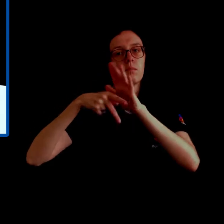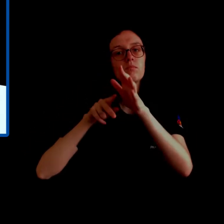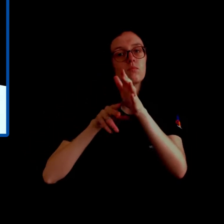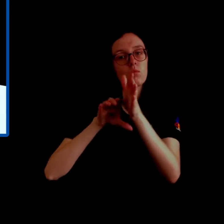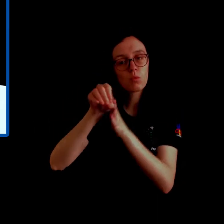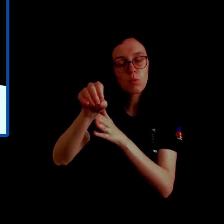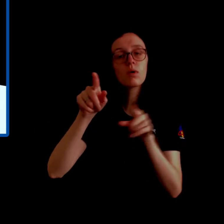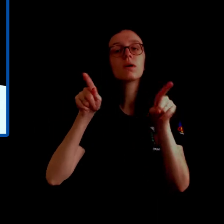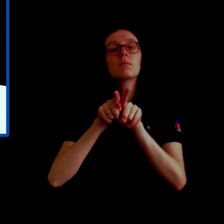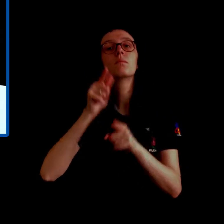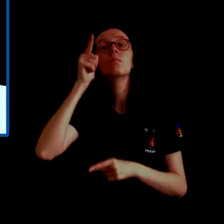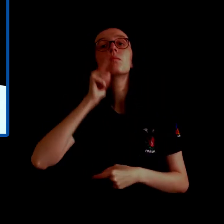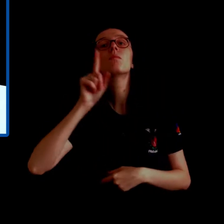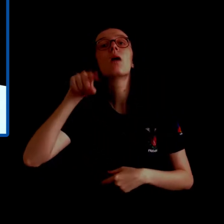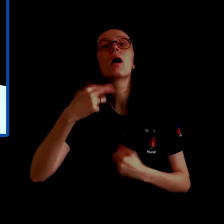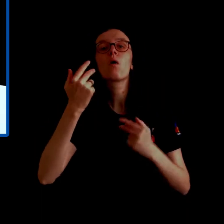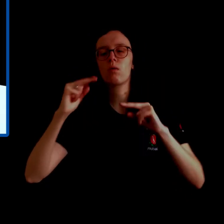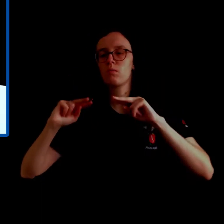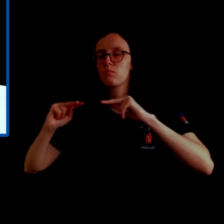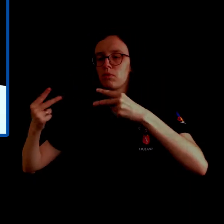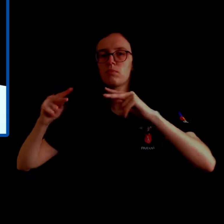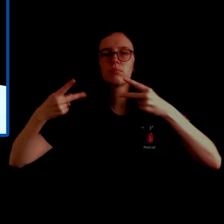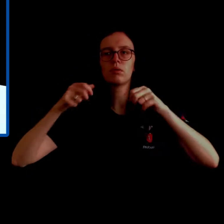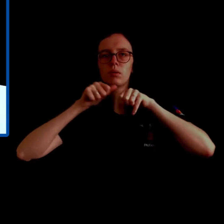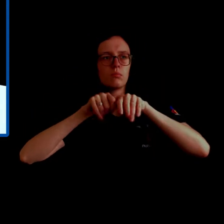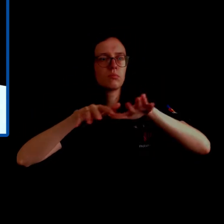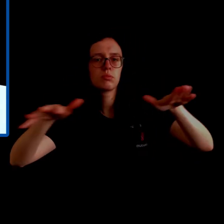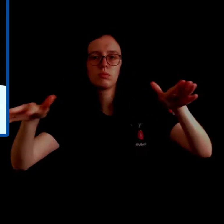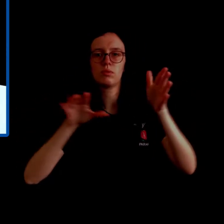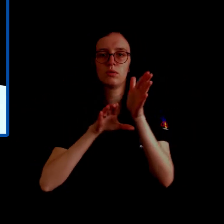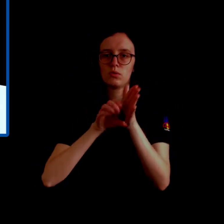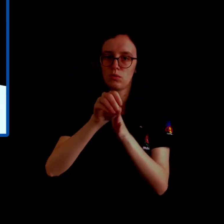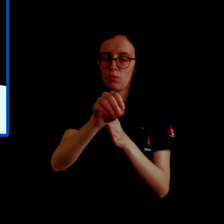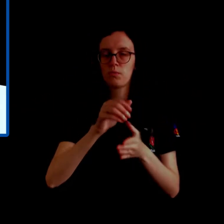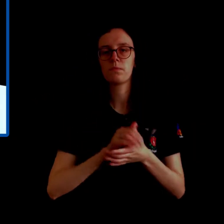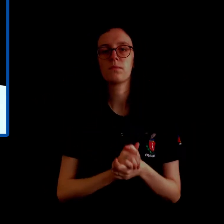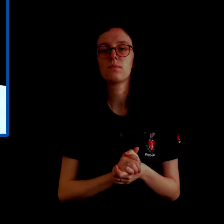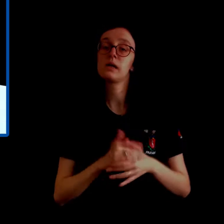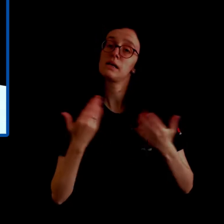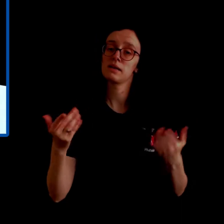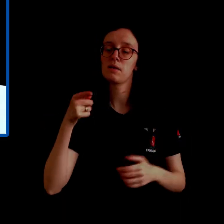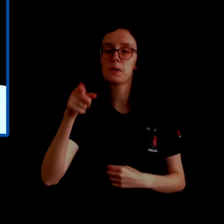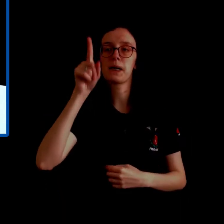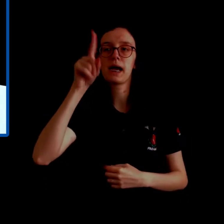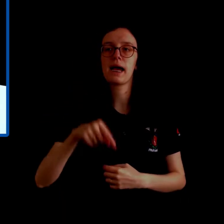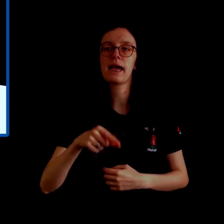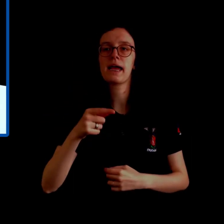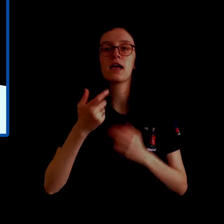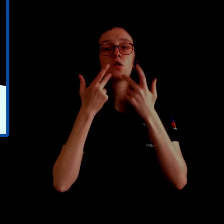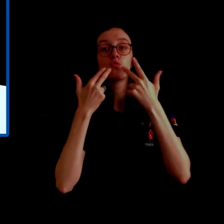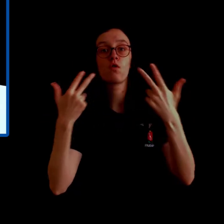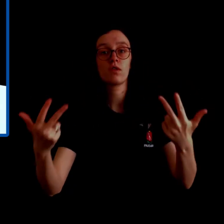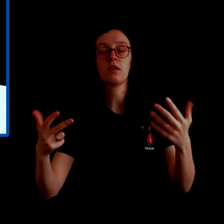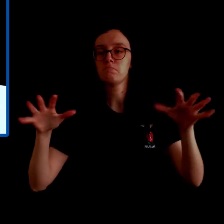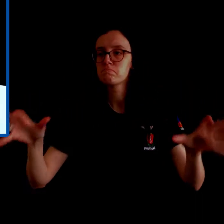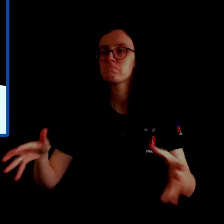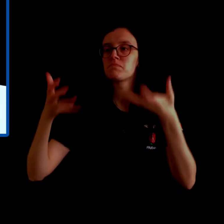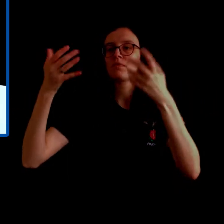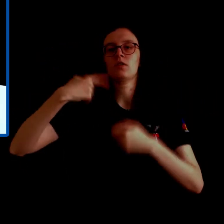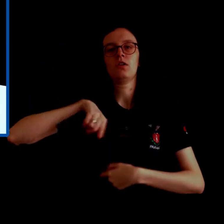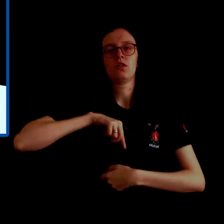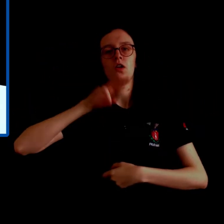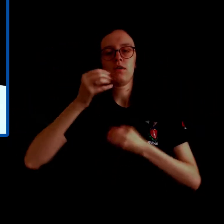inclusive ser um replicador de conteúdos Google. Tá? Então, essa também é uma novidade, é um up que nós vamos